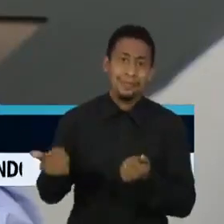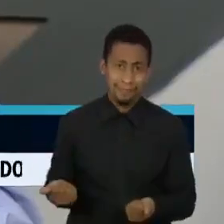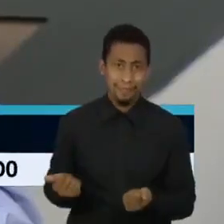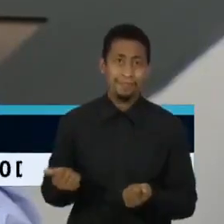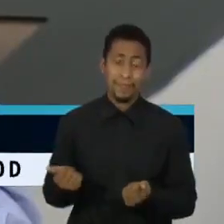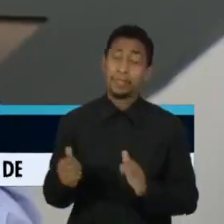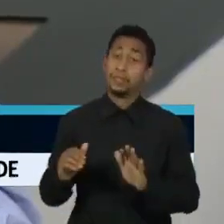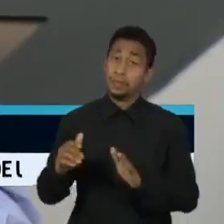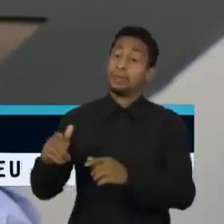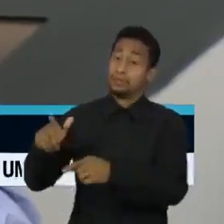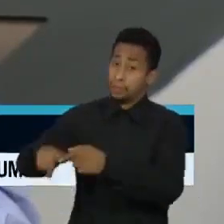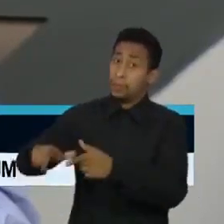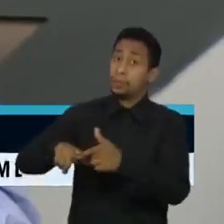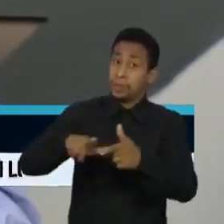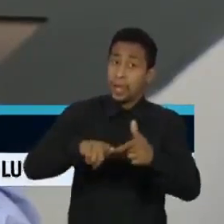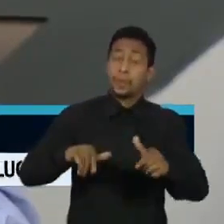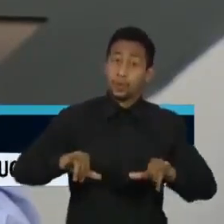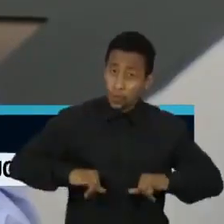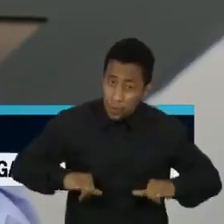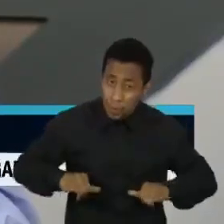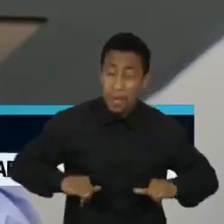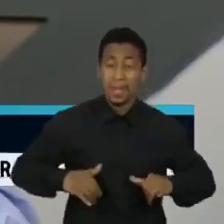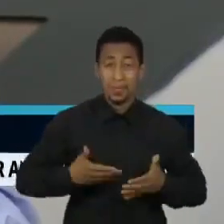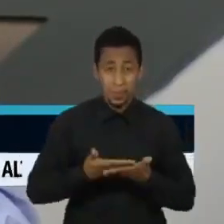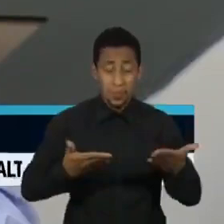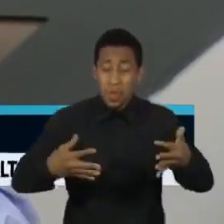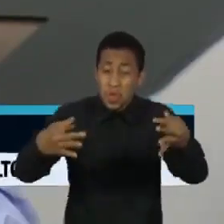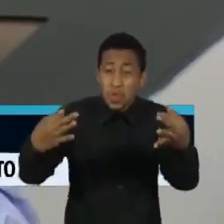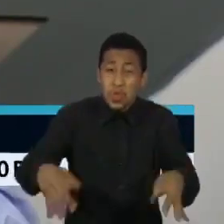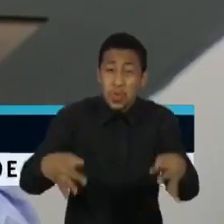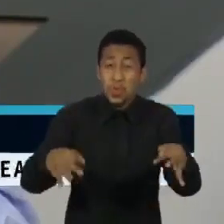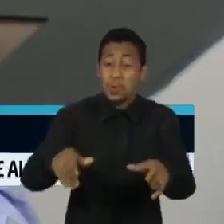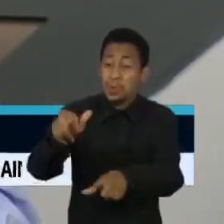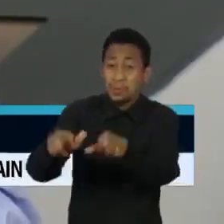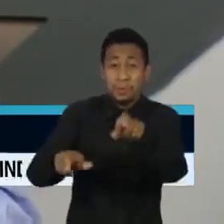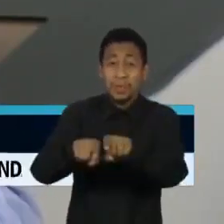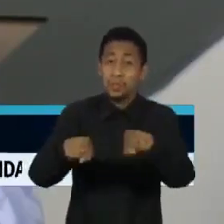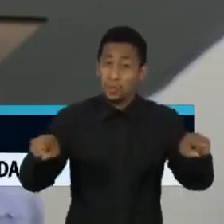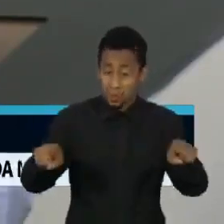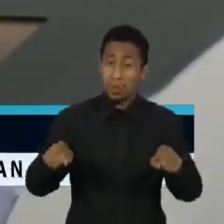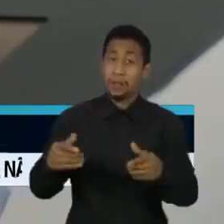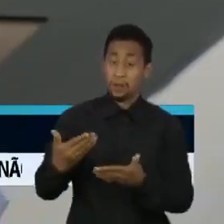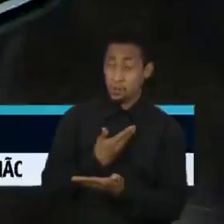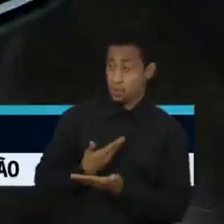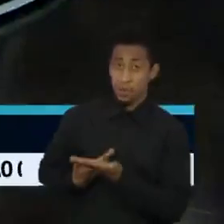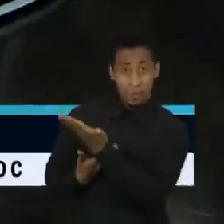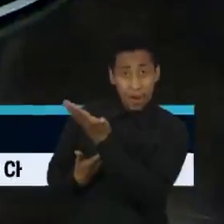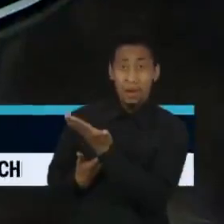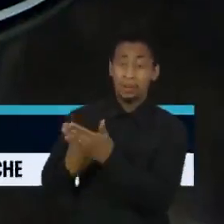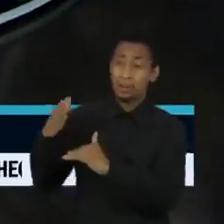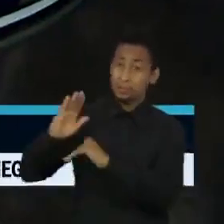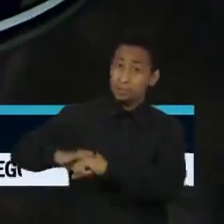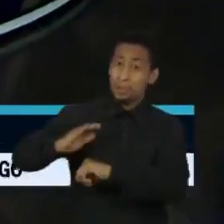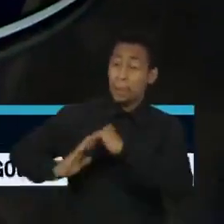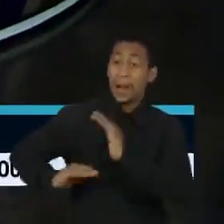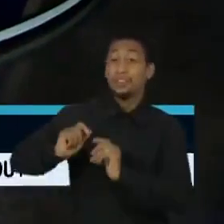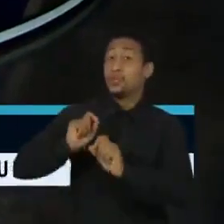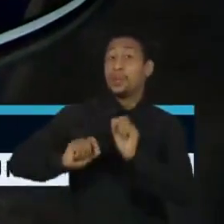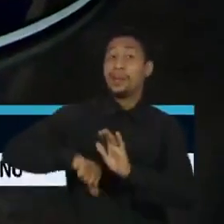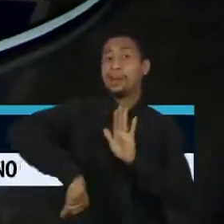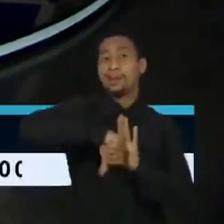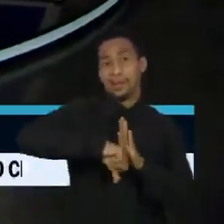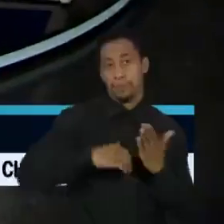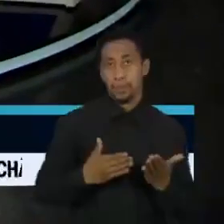isso está causando sofrimento e dor nos nossos pacientes. Esse desgoverno é criminoso. Agora, doutor Gonzalo, quantas milhares